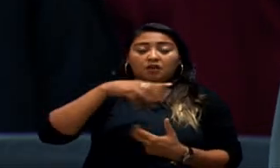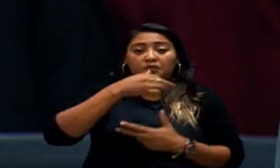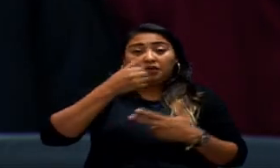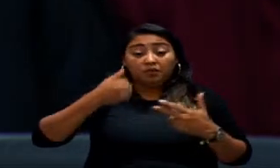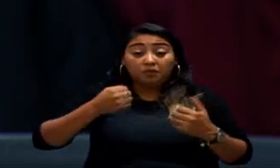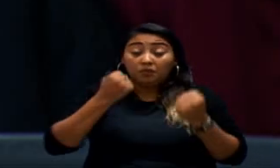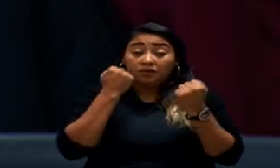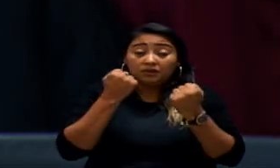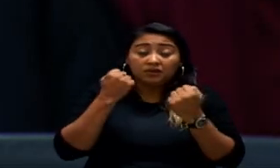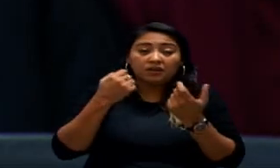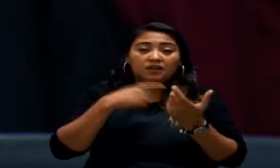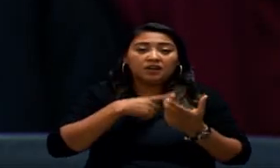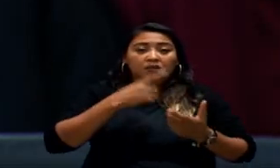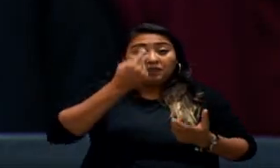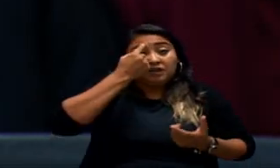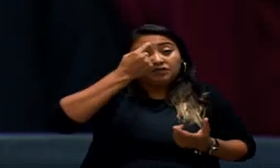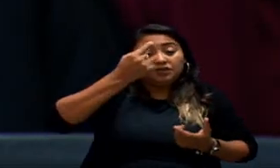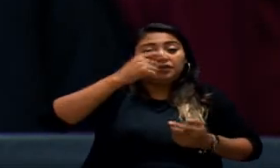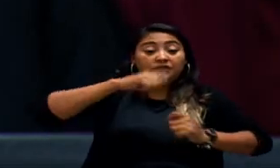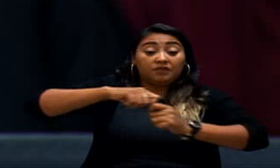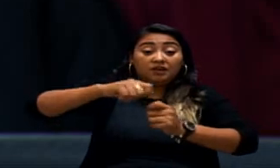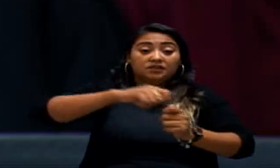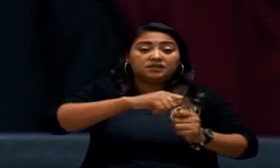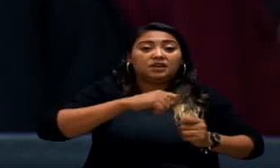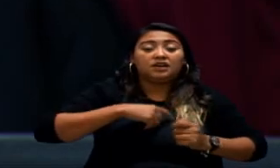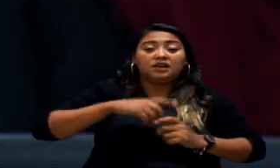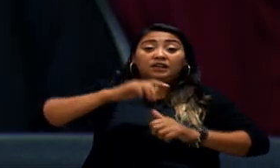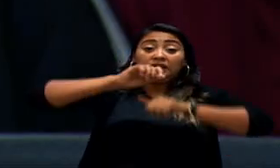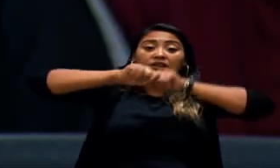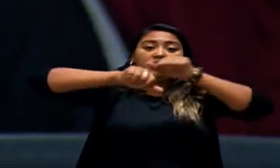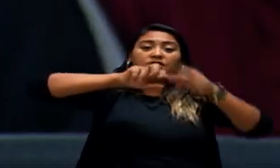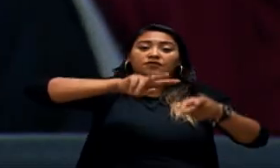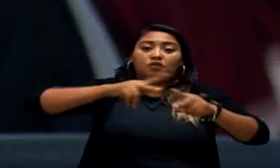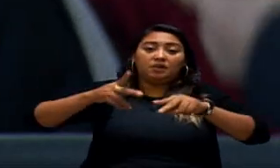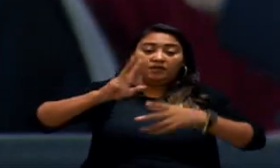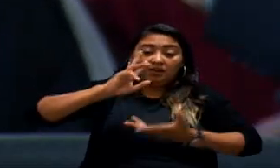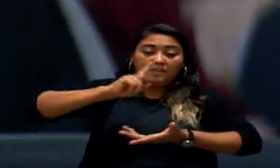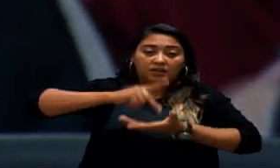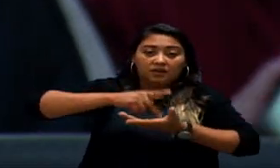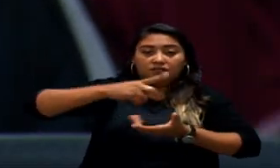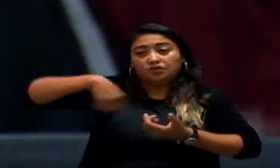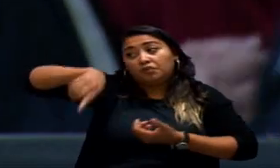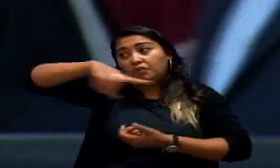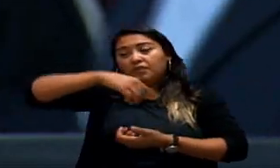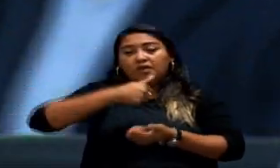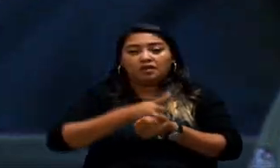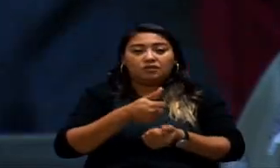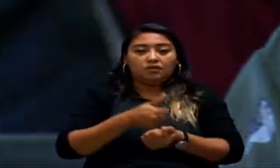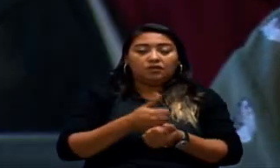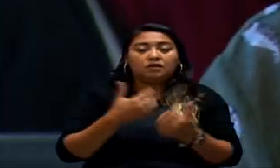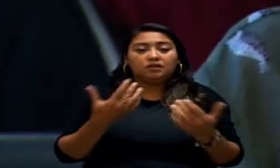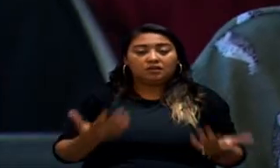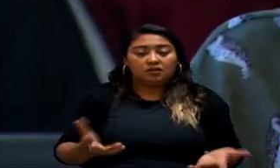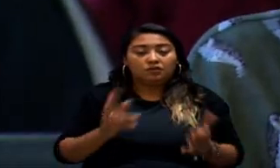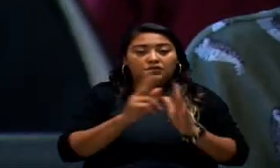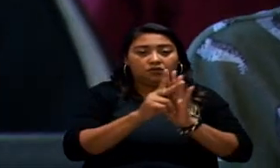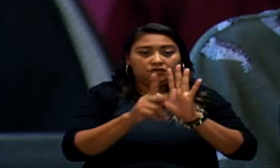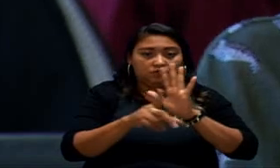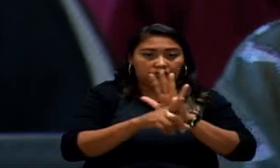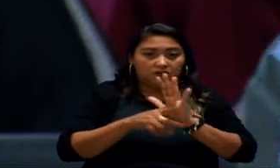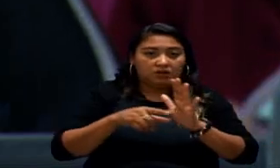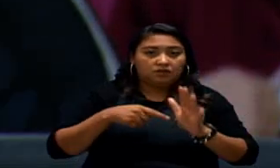mais informações para agir, para pensar e para transformar a realidade que está ao seu redor. Então, o projeto, eu não